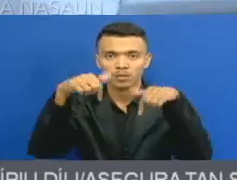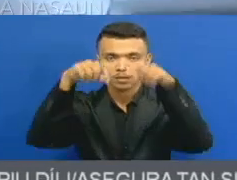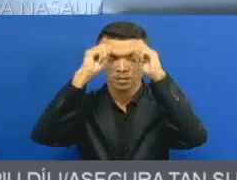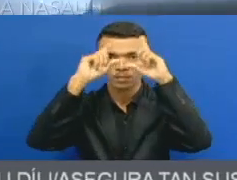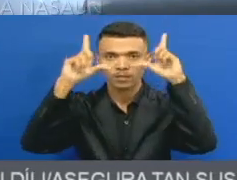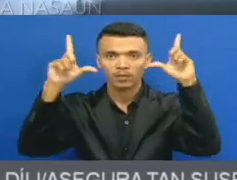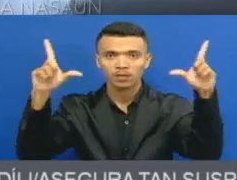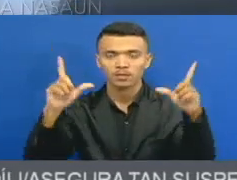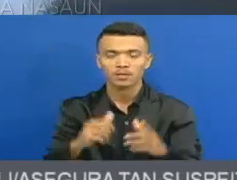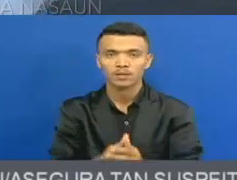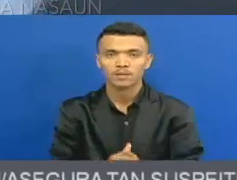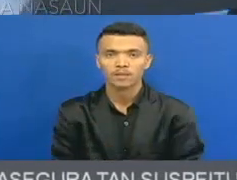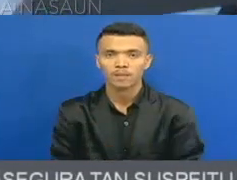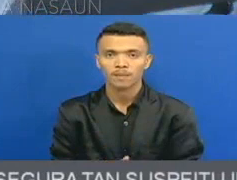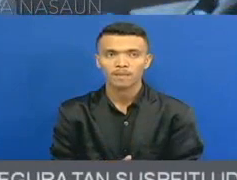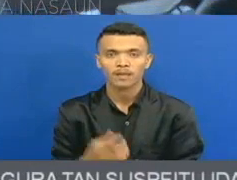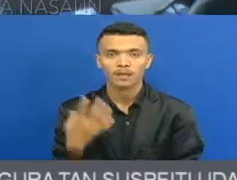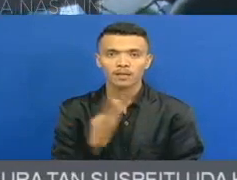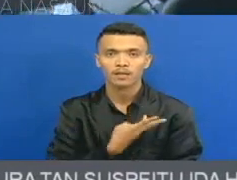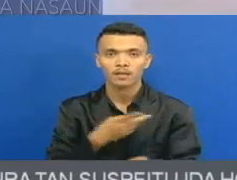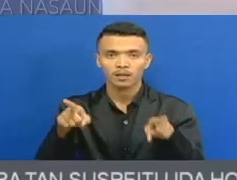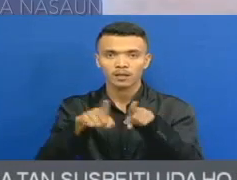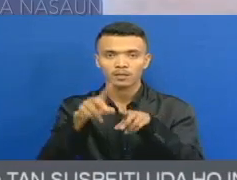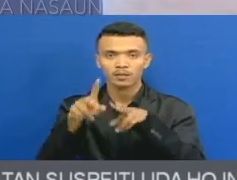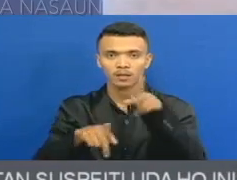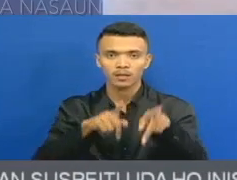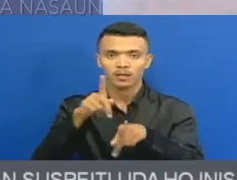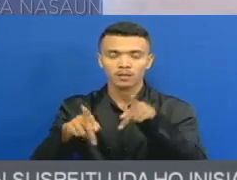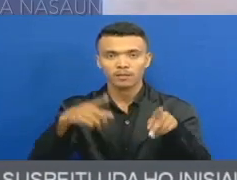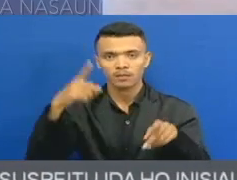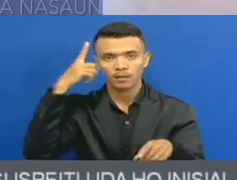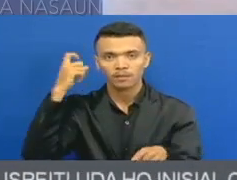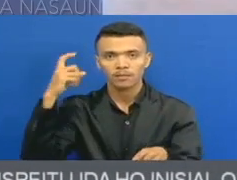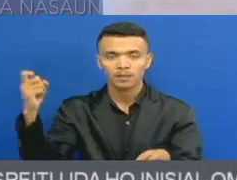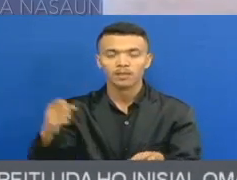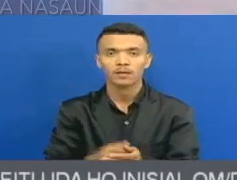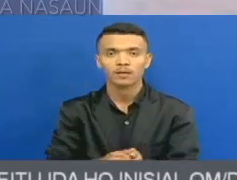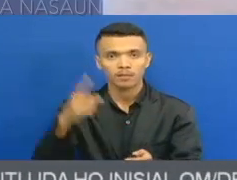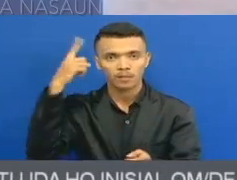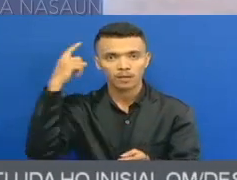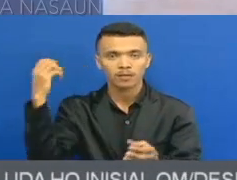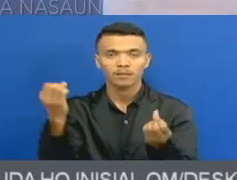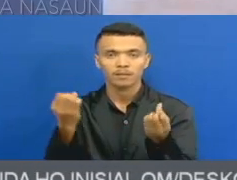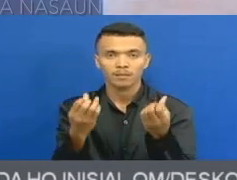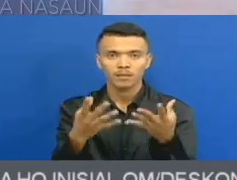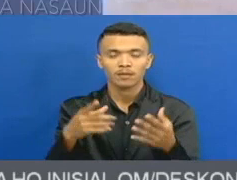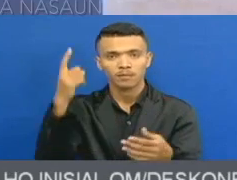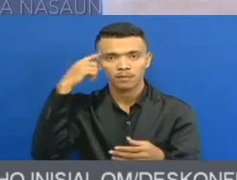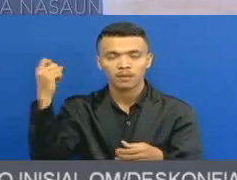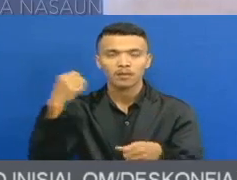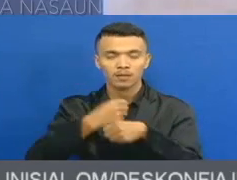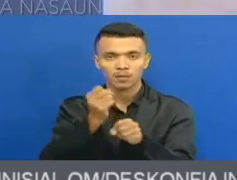Timor-Leste. Ita Nuderema, Ita Mehi. Palu Mehi Lorlorong. May a bali